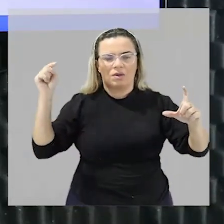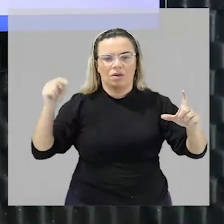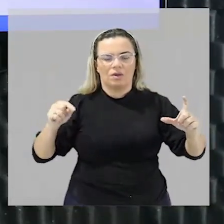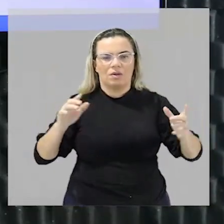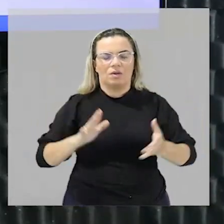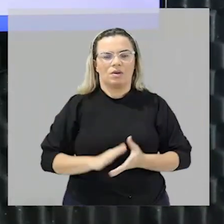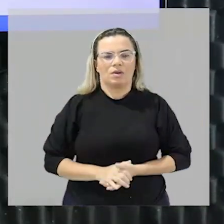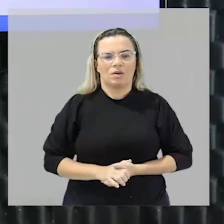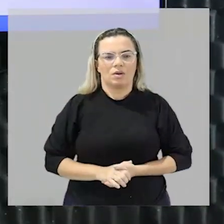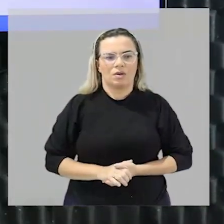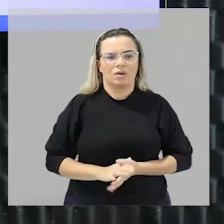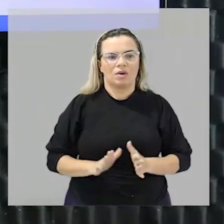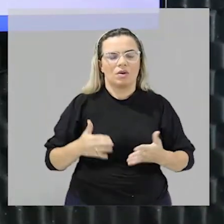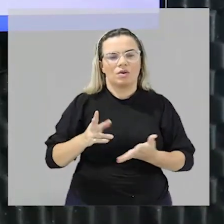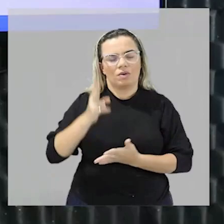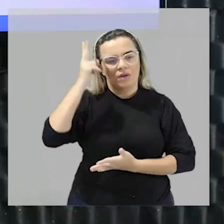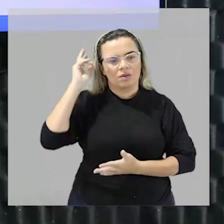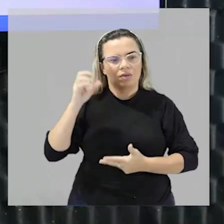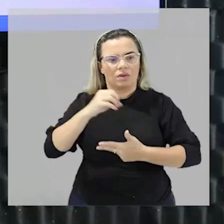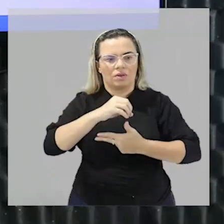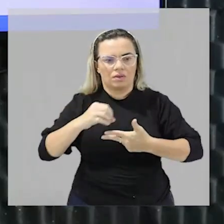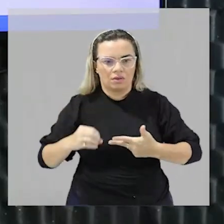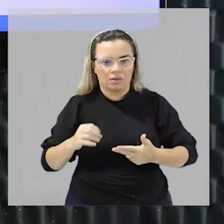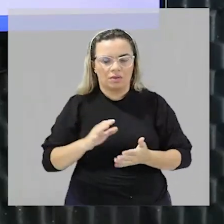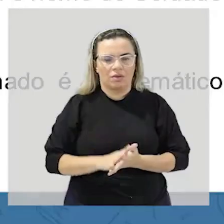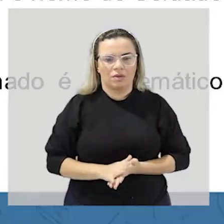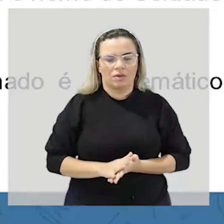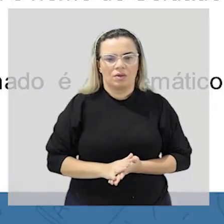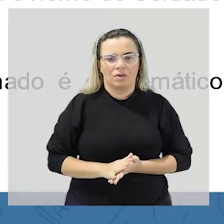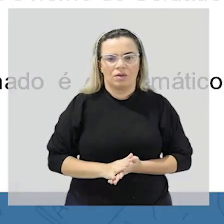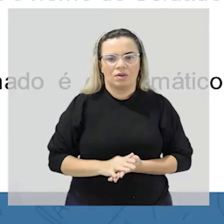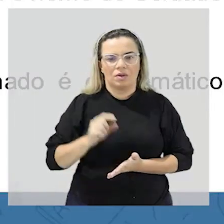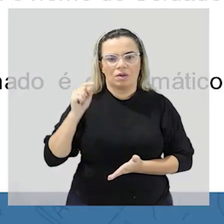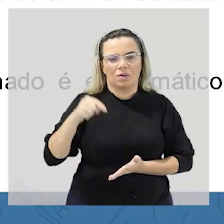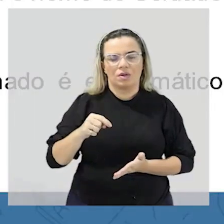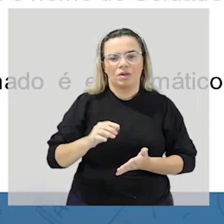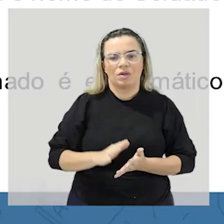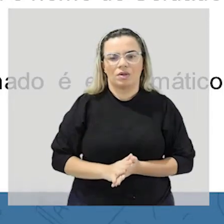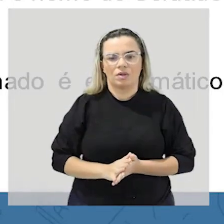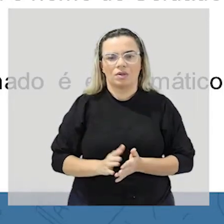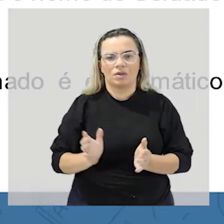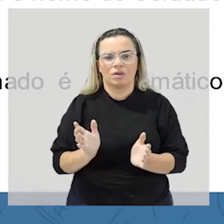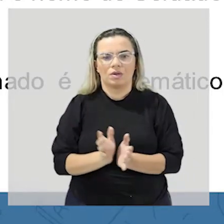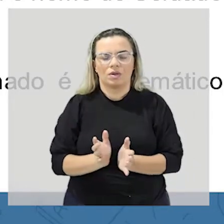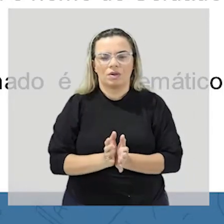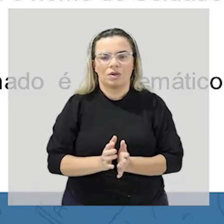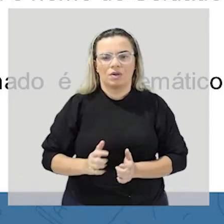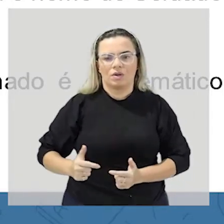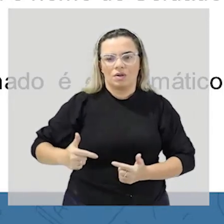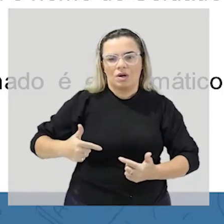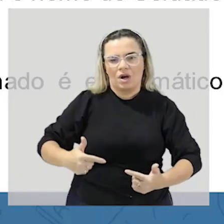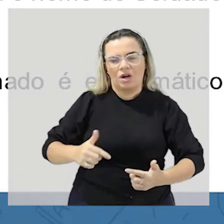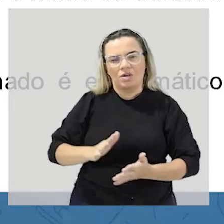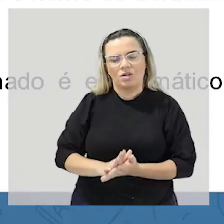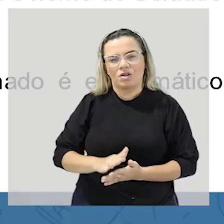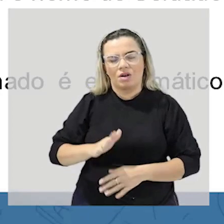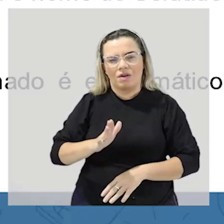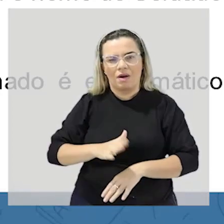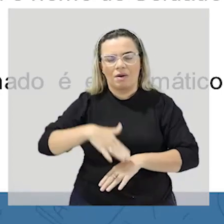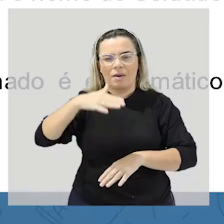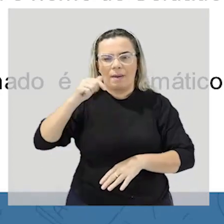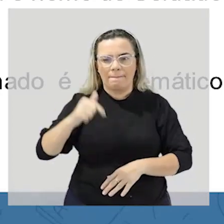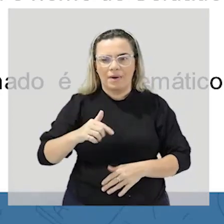questão que caiu no vestibular do Enem. Entre os combatentes estava a mais famosa heroína da